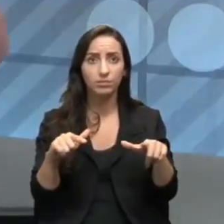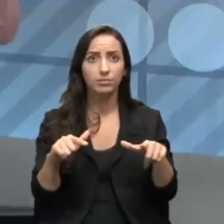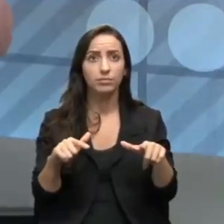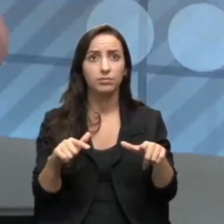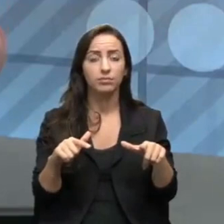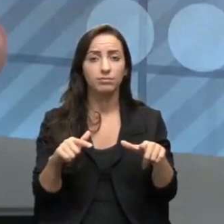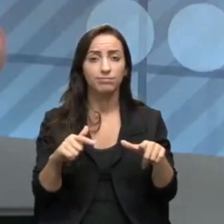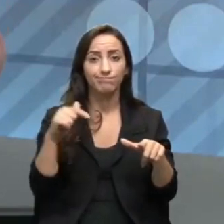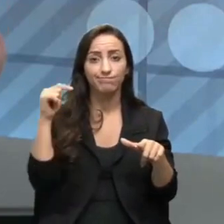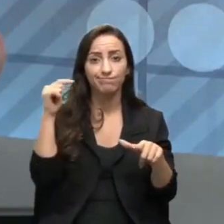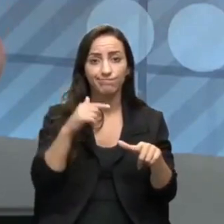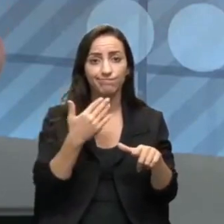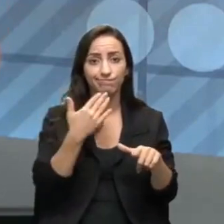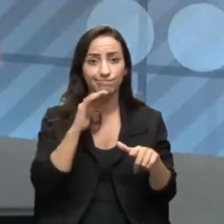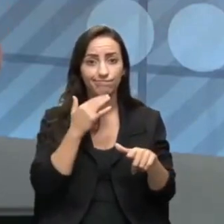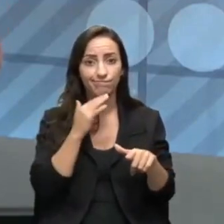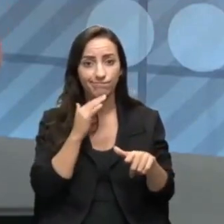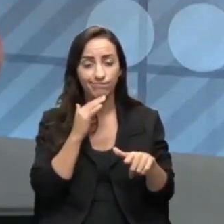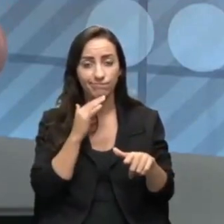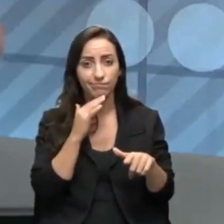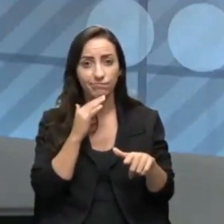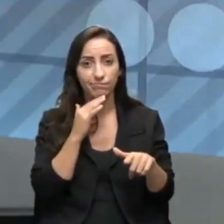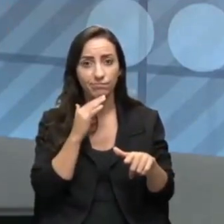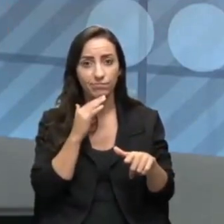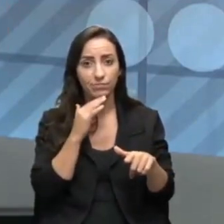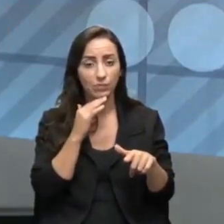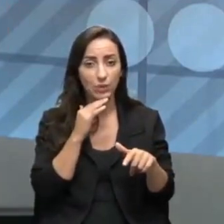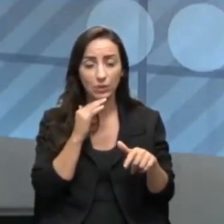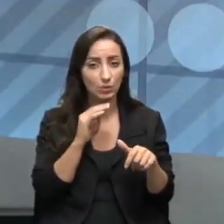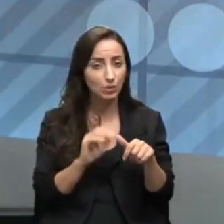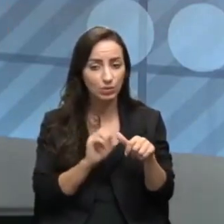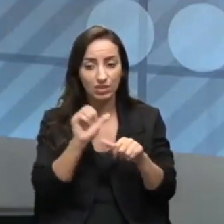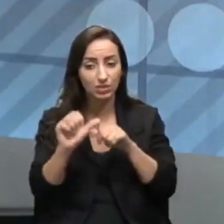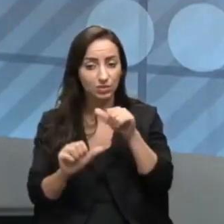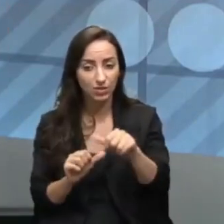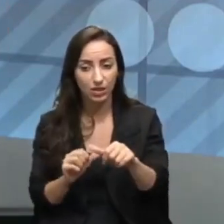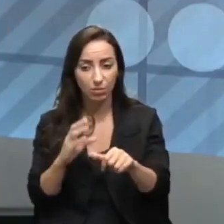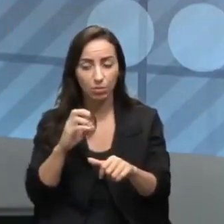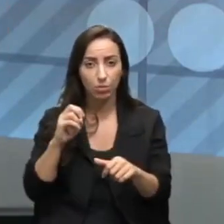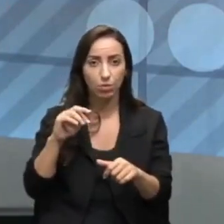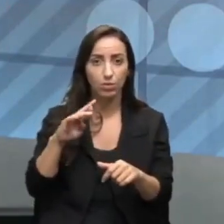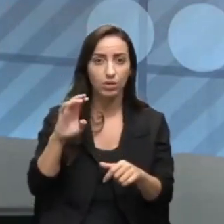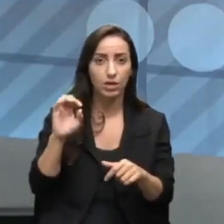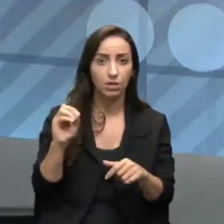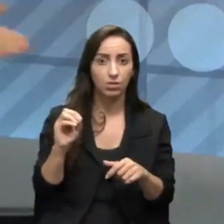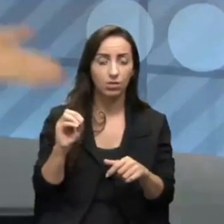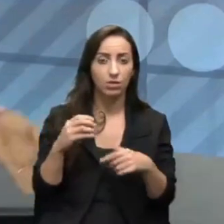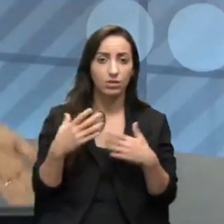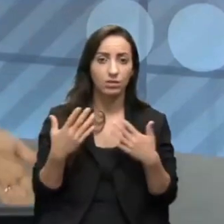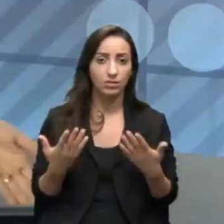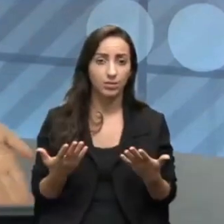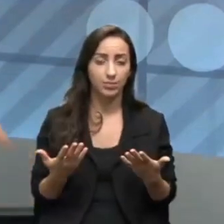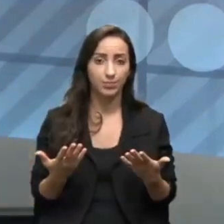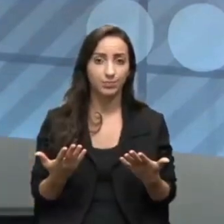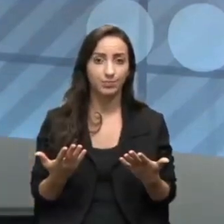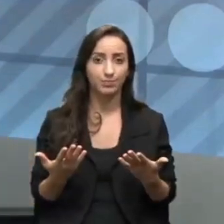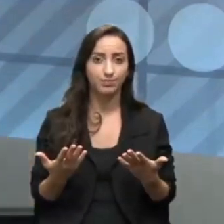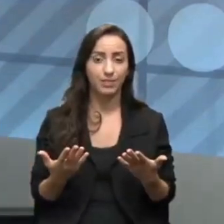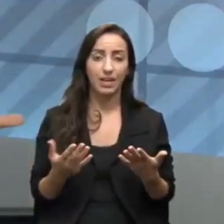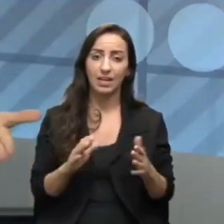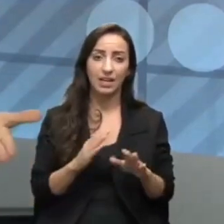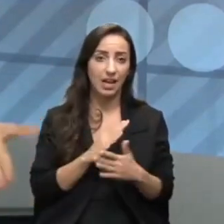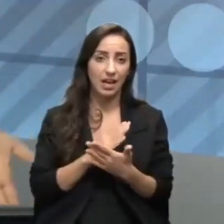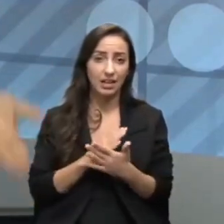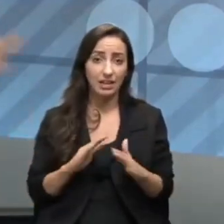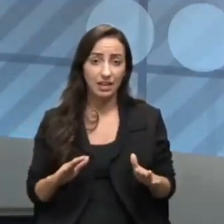aquela deformação do aço não transfere para o concreto e vice-versa. Então, eu acabo com a minha hipótese inicial e com o modelo